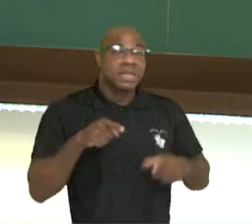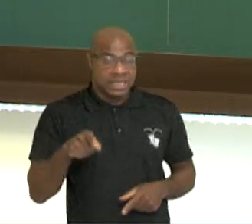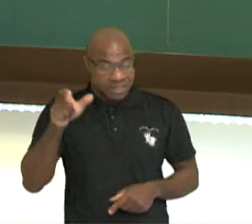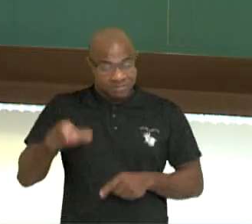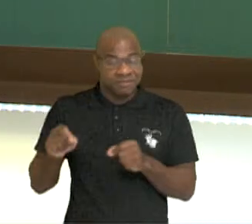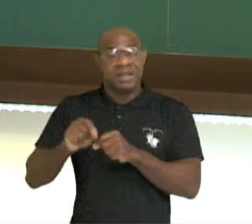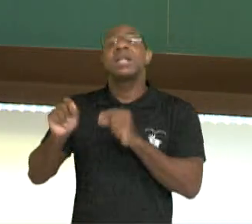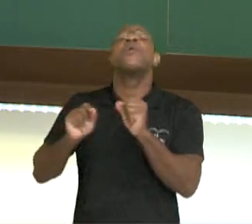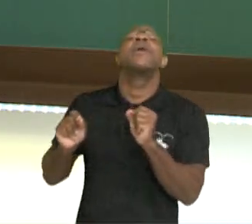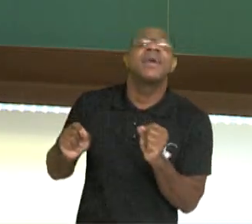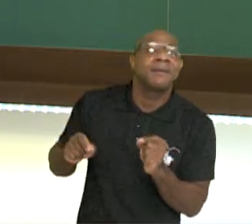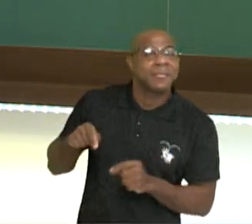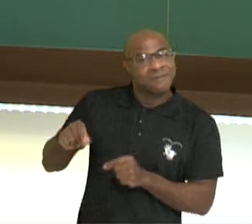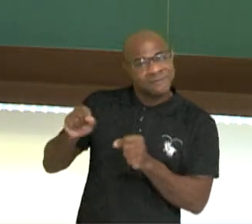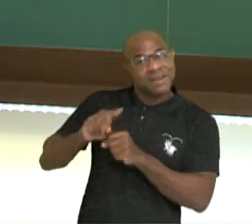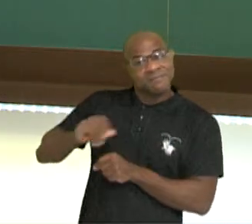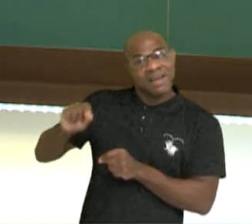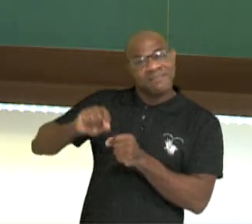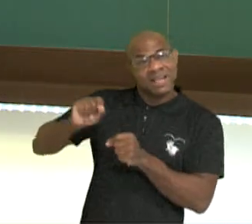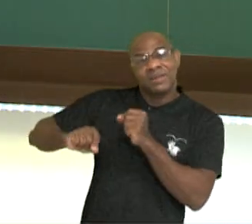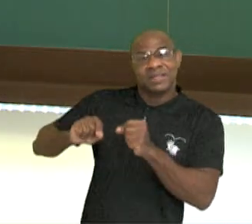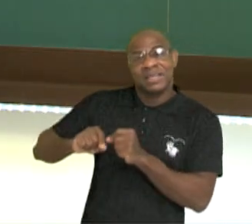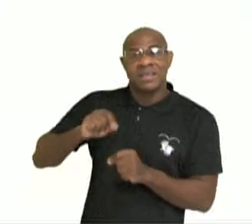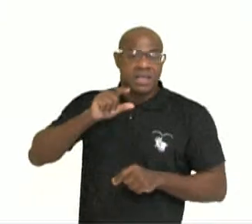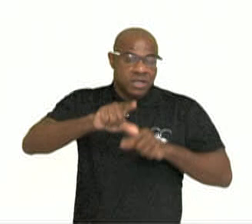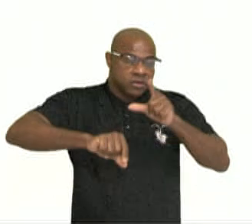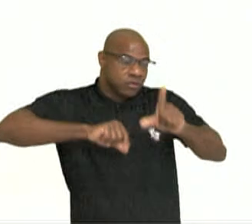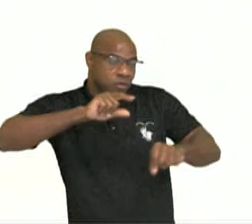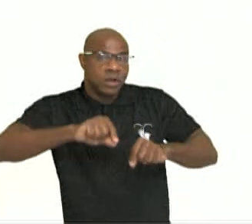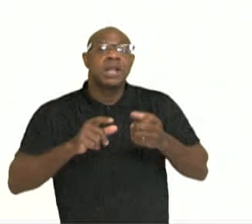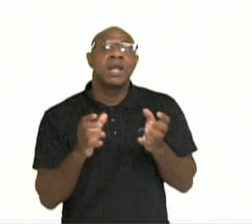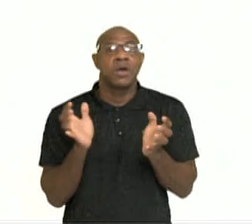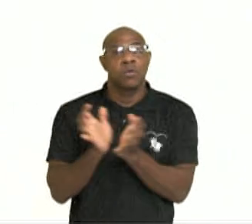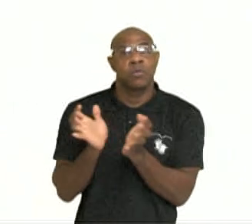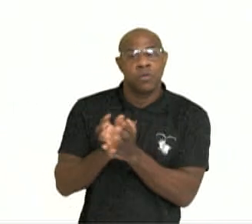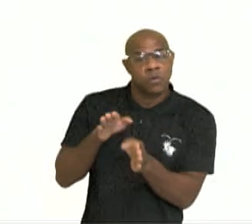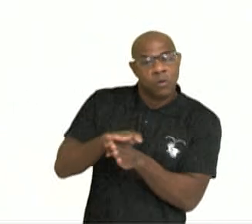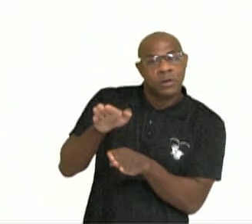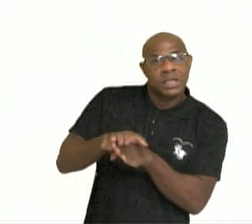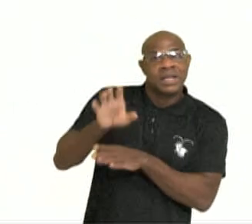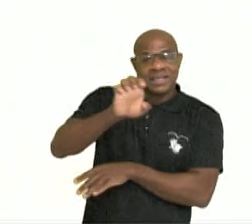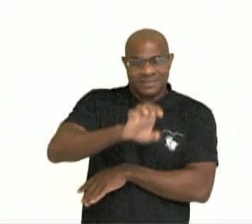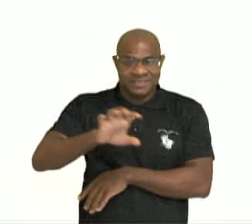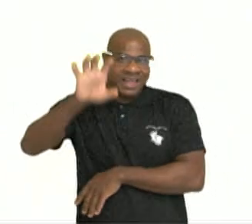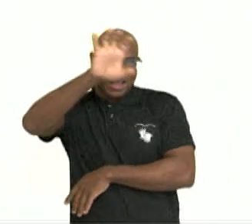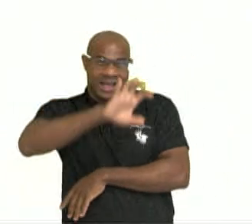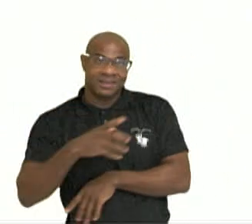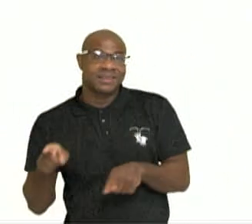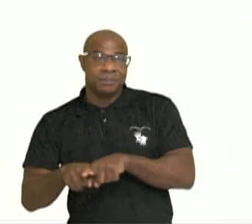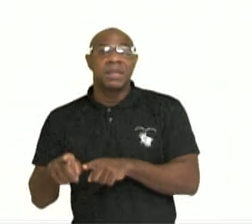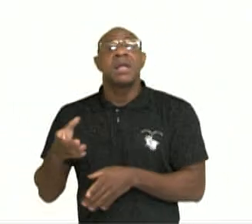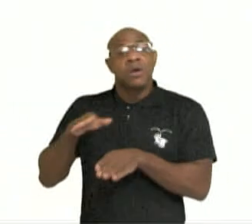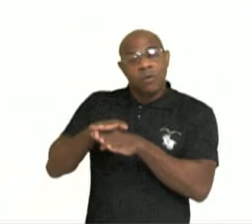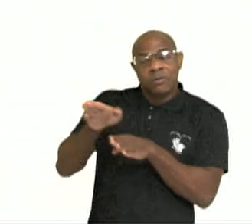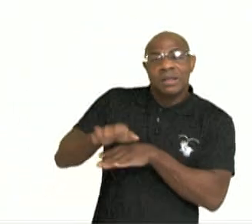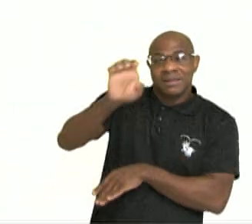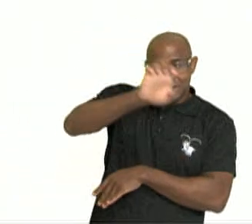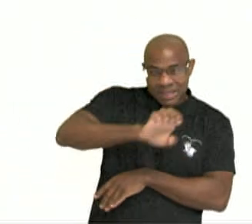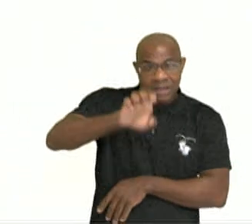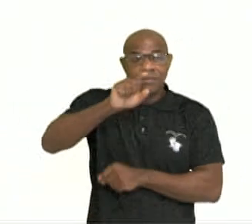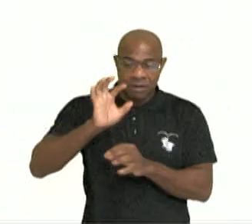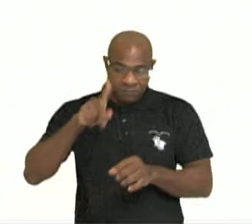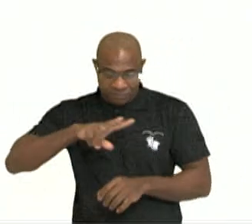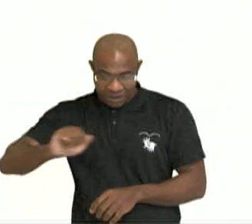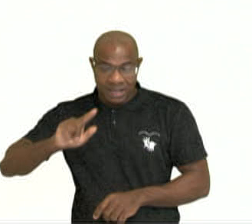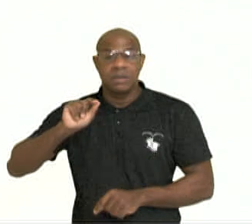o seguinte, ele vai acabar nomeando um Conselho de Estado. Esse Conselho de Estado vai acabar